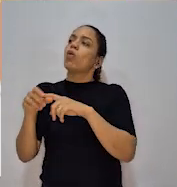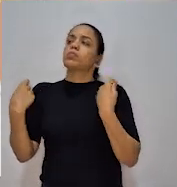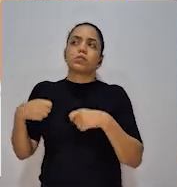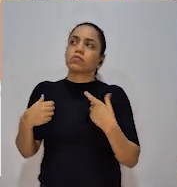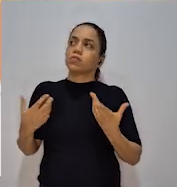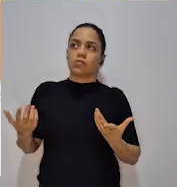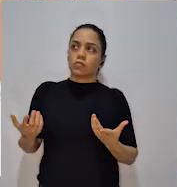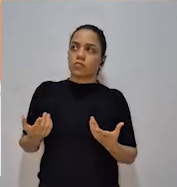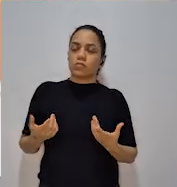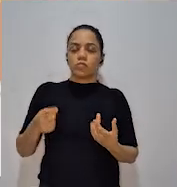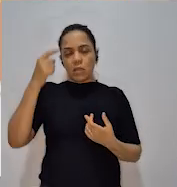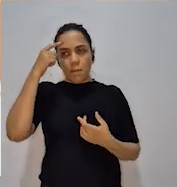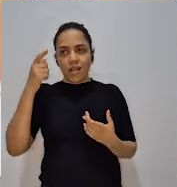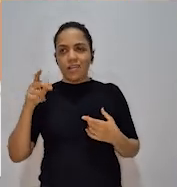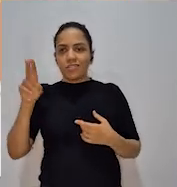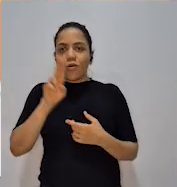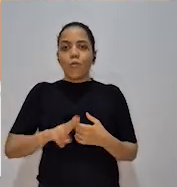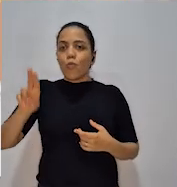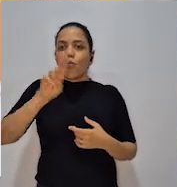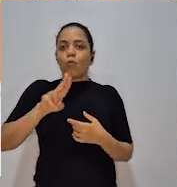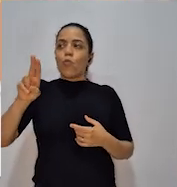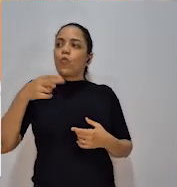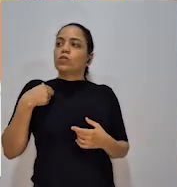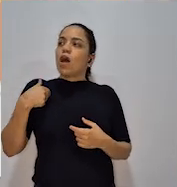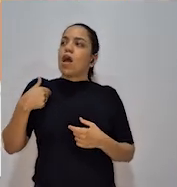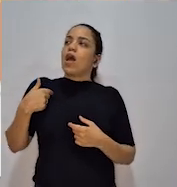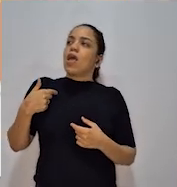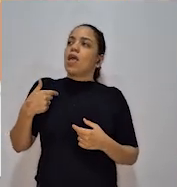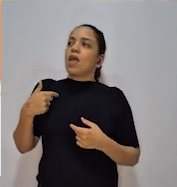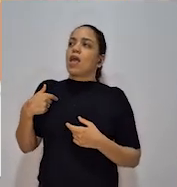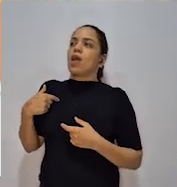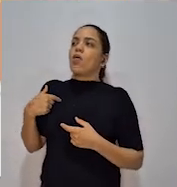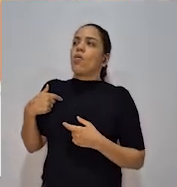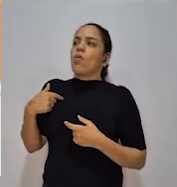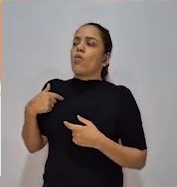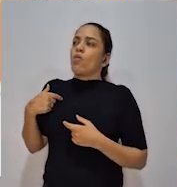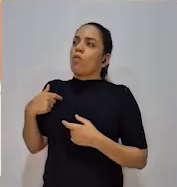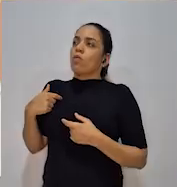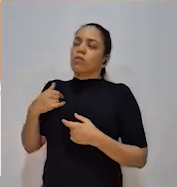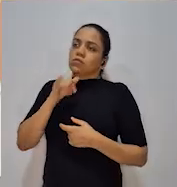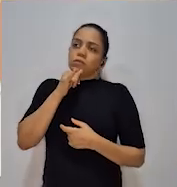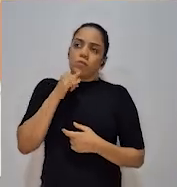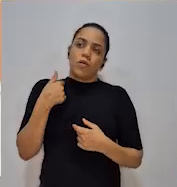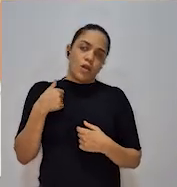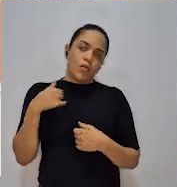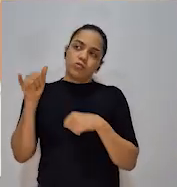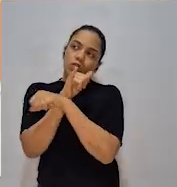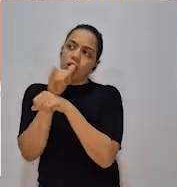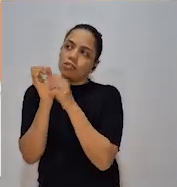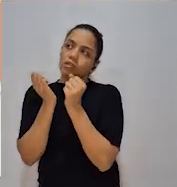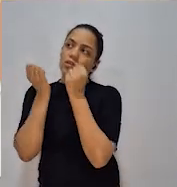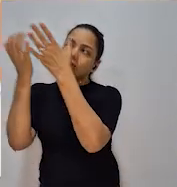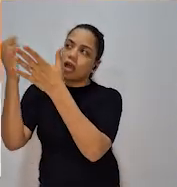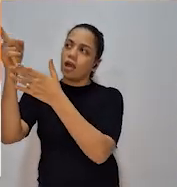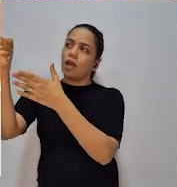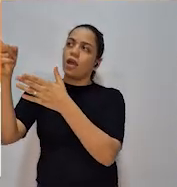vai usar o recurso de tal maneira que ele vai deixar de ter valor, e aí eu vou trazer outro recurso e